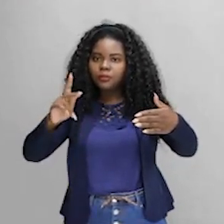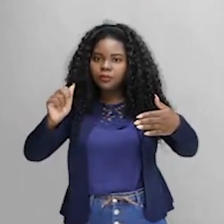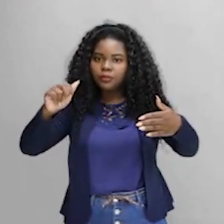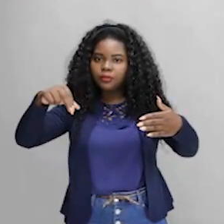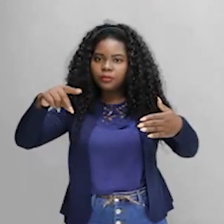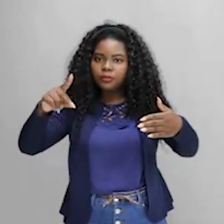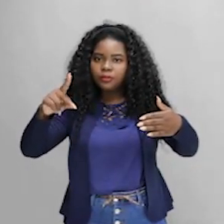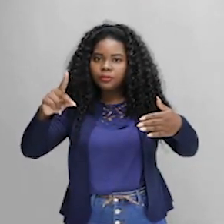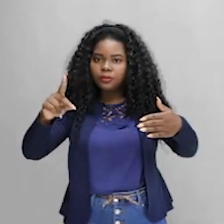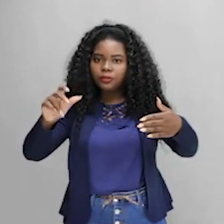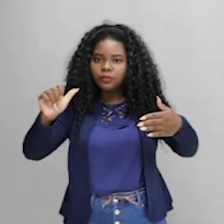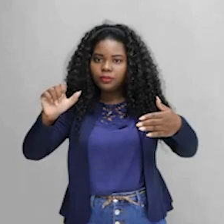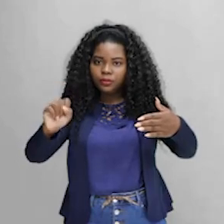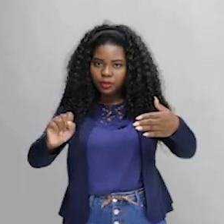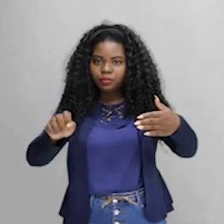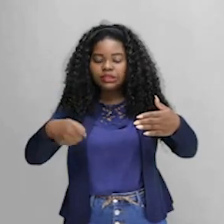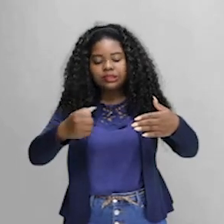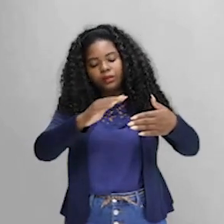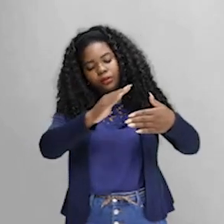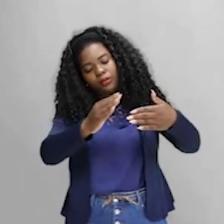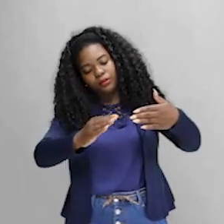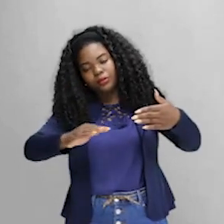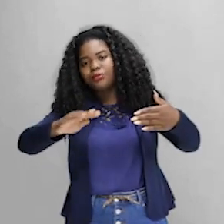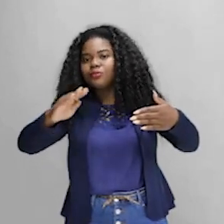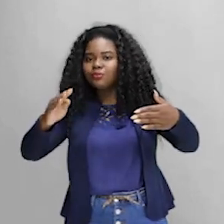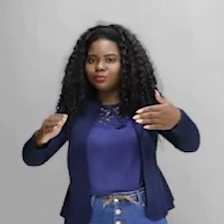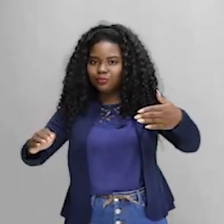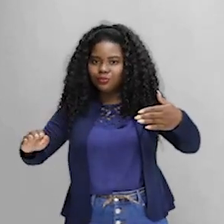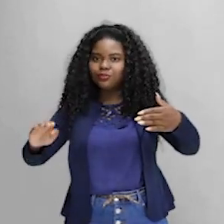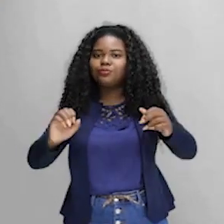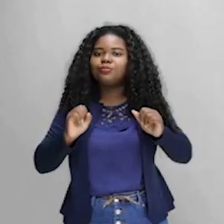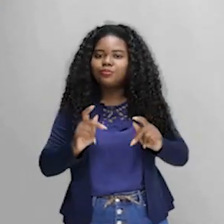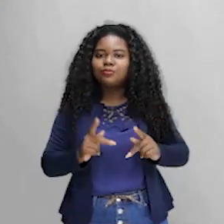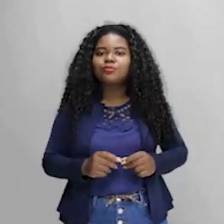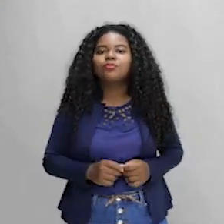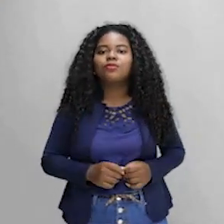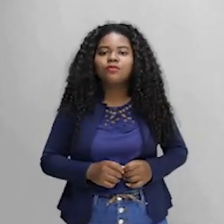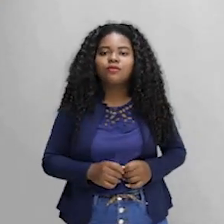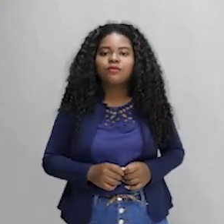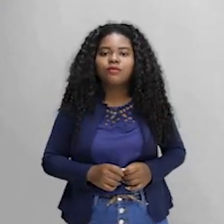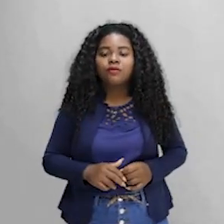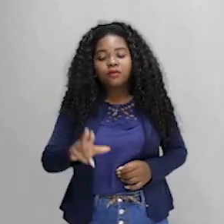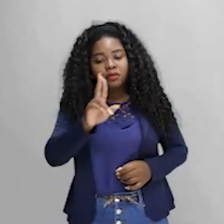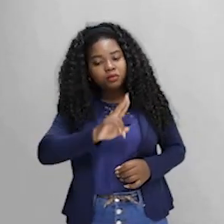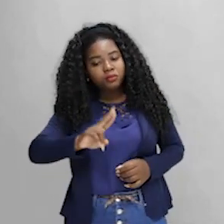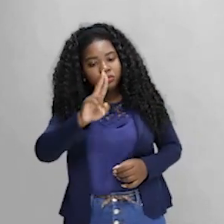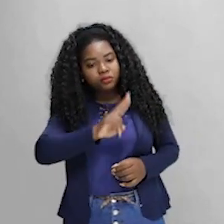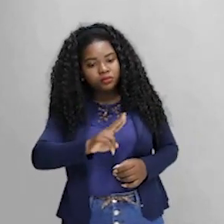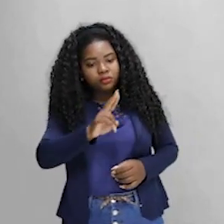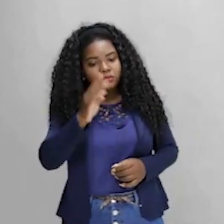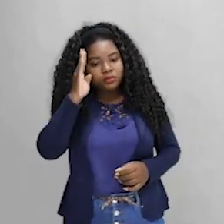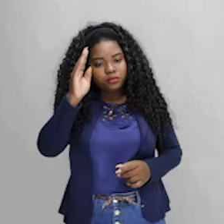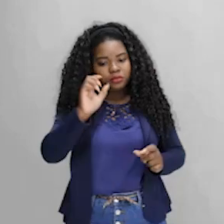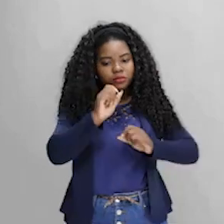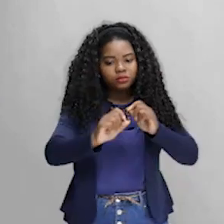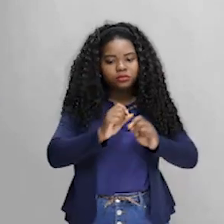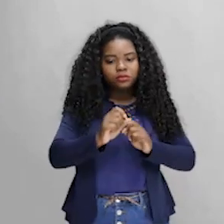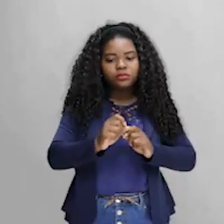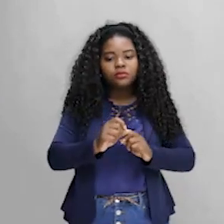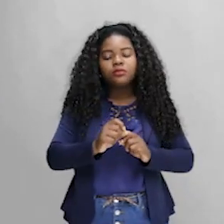frias, a gente já tem uma vegetação aí menor e a biodiversidade também. Aqui no Brasil, ela é muito utilizada principalmente para